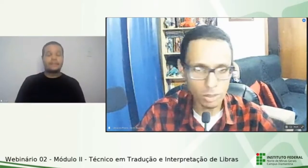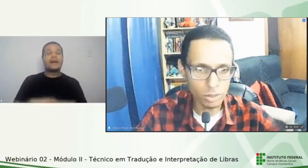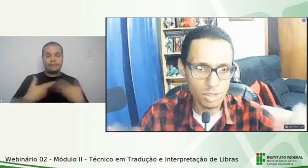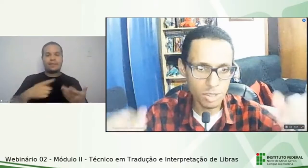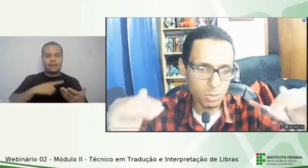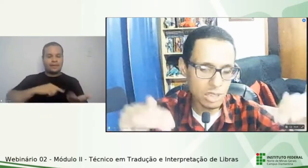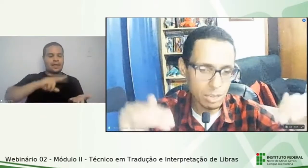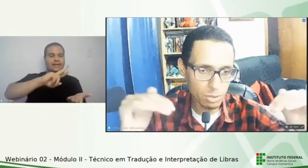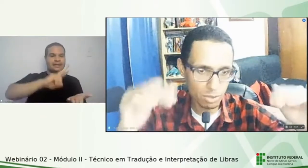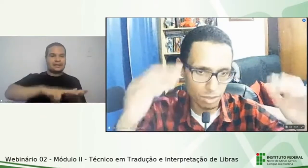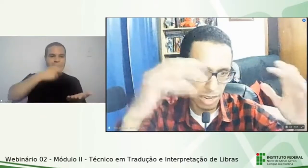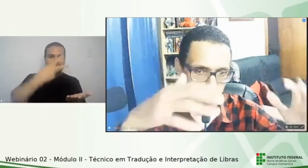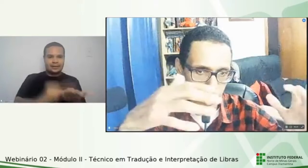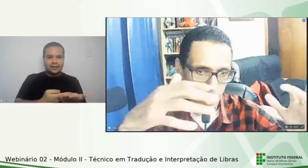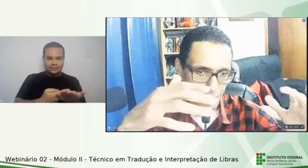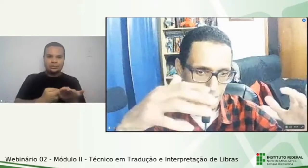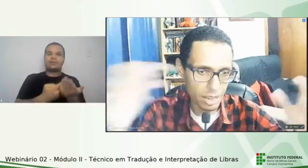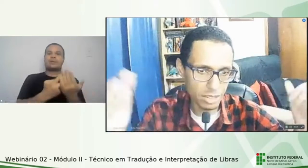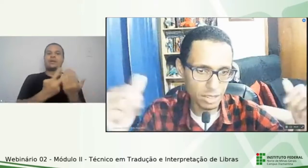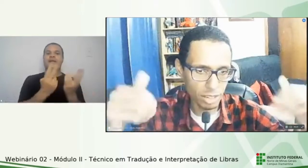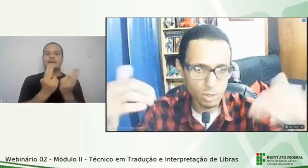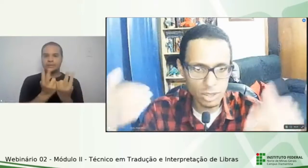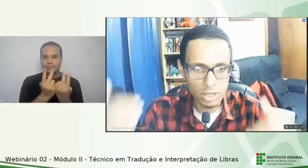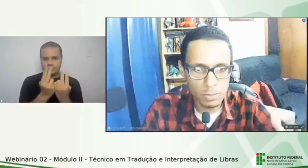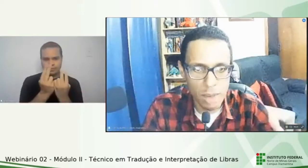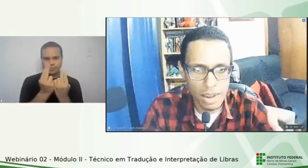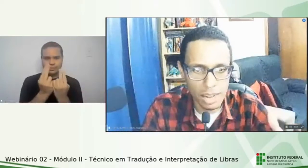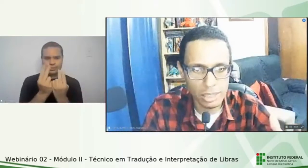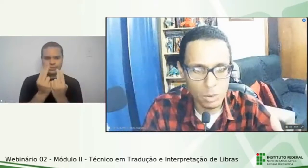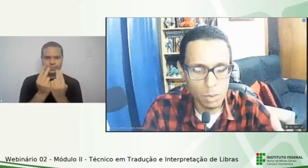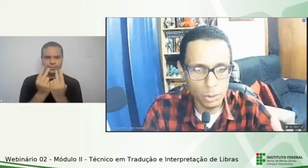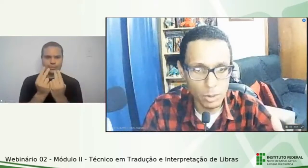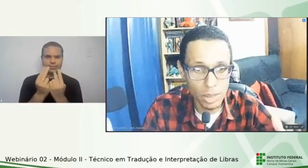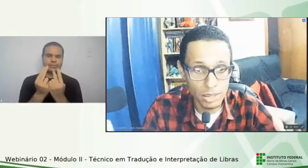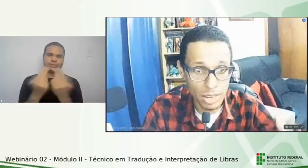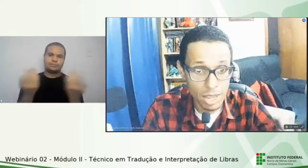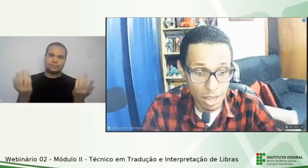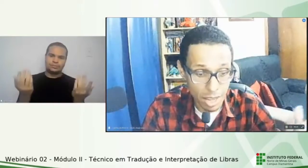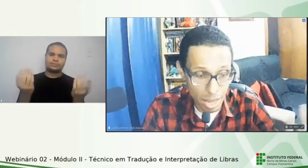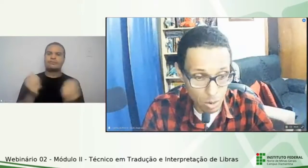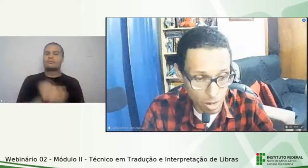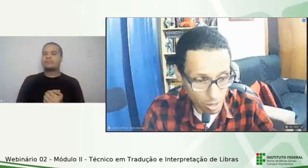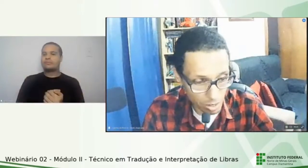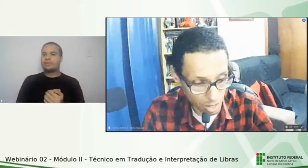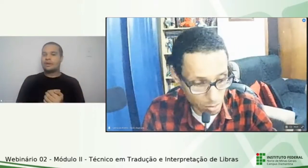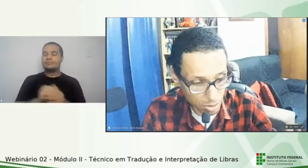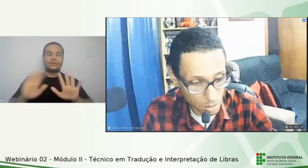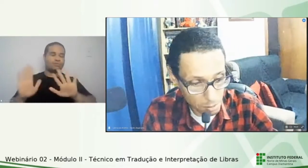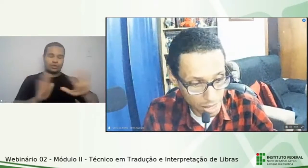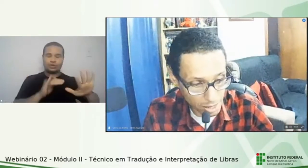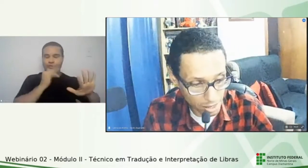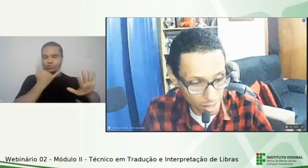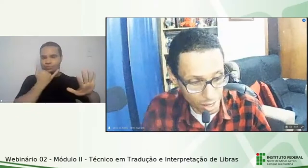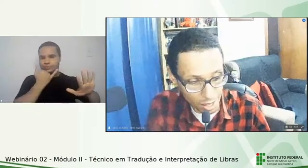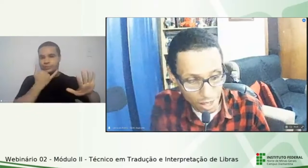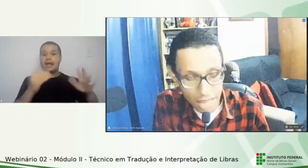intralingual, então nós temos livros na língua inglesa, traduzidas para a língua portuguesa, e agora nós temos